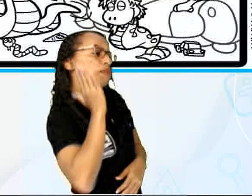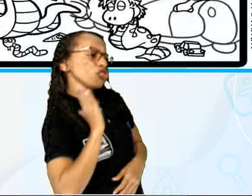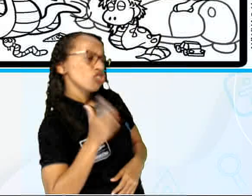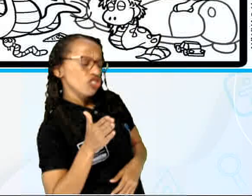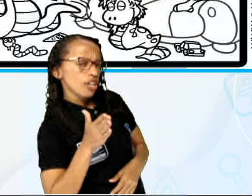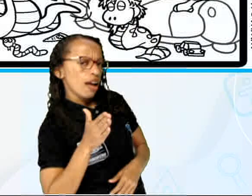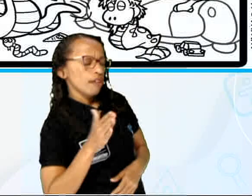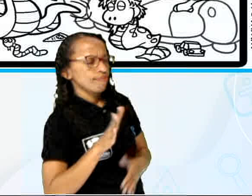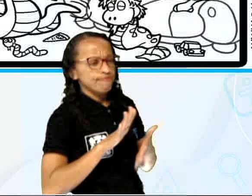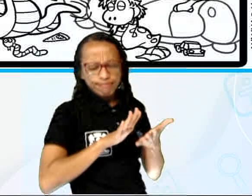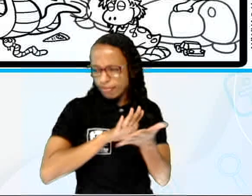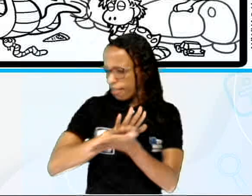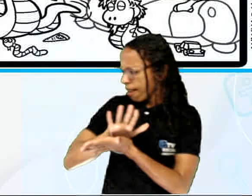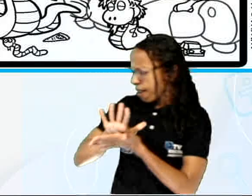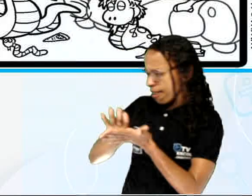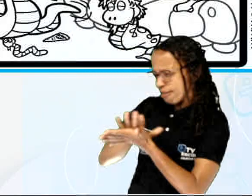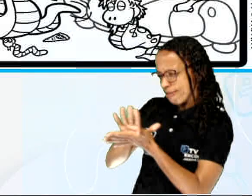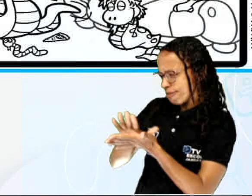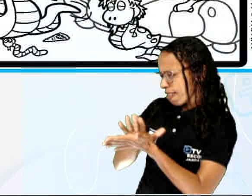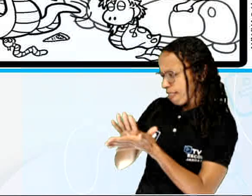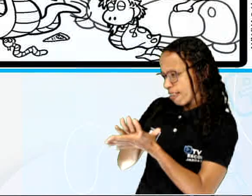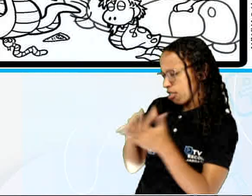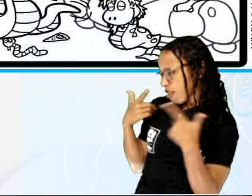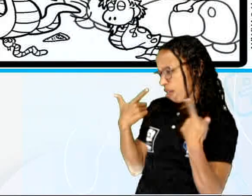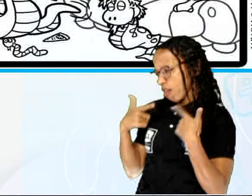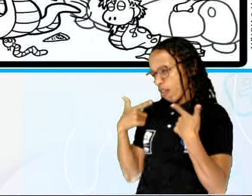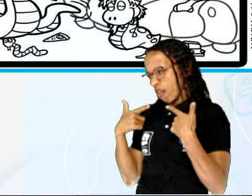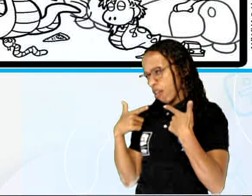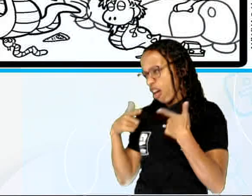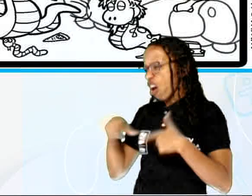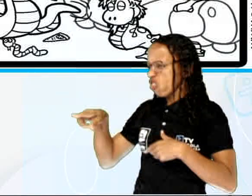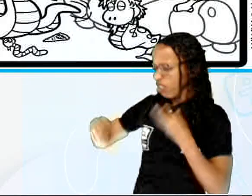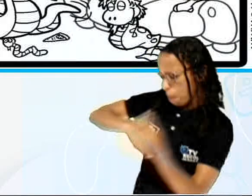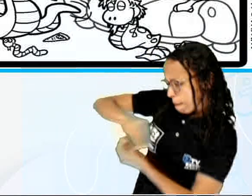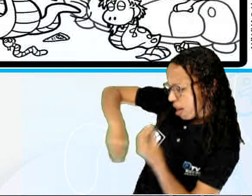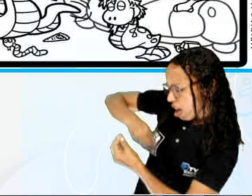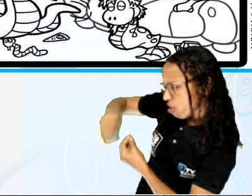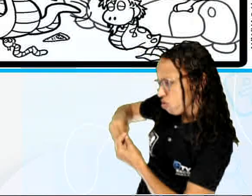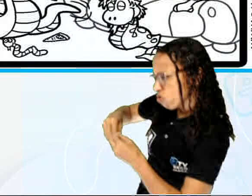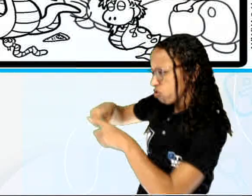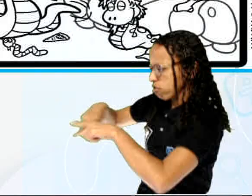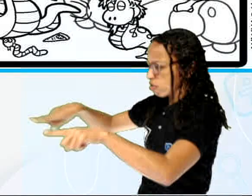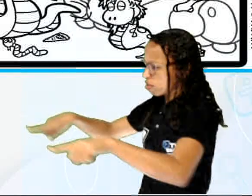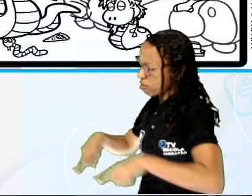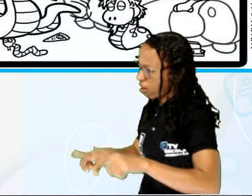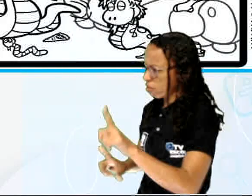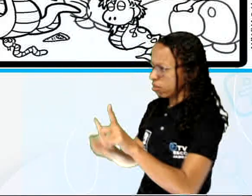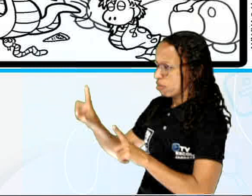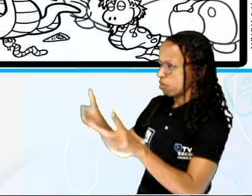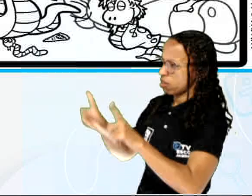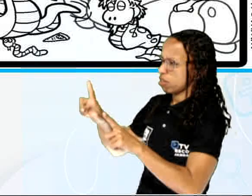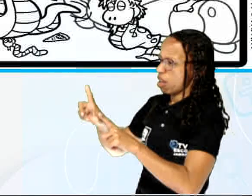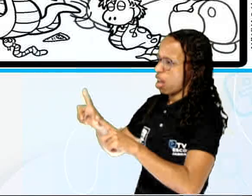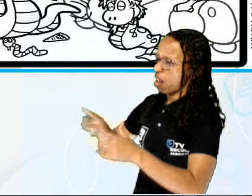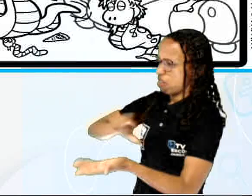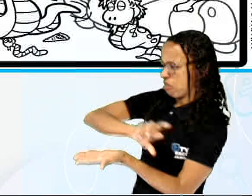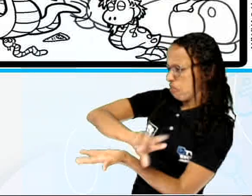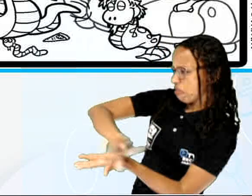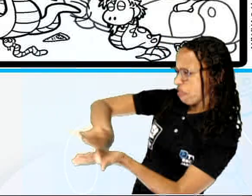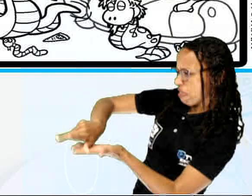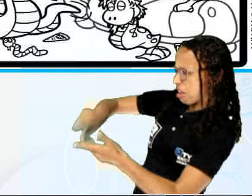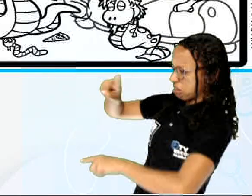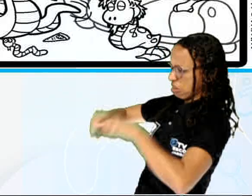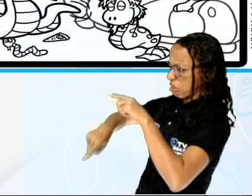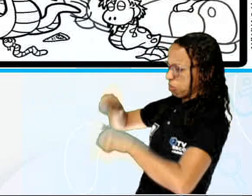nada disso, seu engraçadinho. Olha só a bagunça dessa sala. Tênis, álbum de figurinhas, lápis,